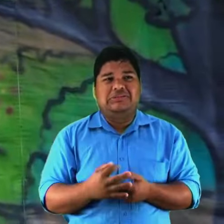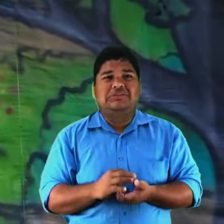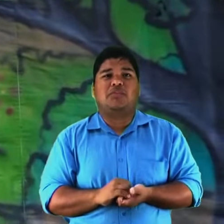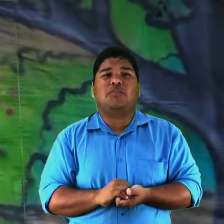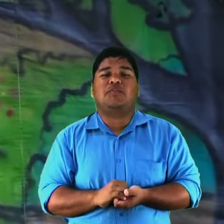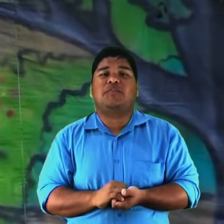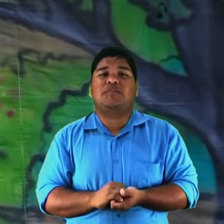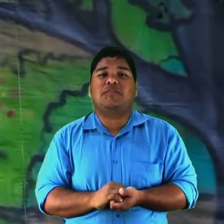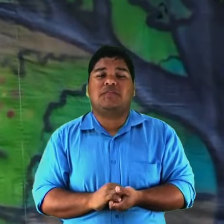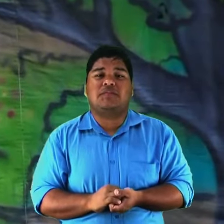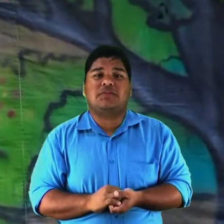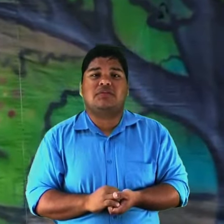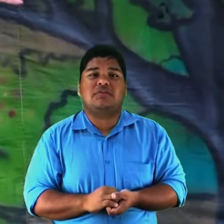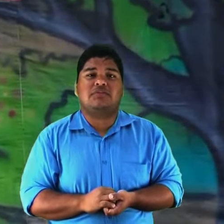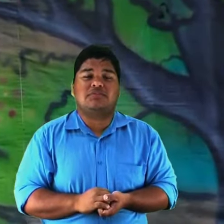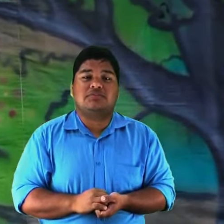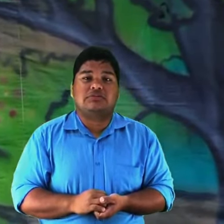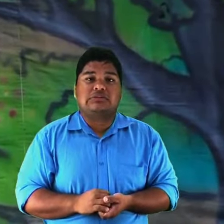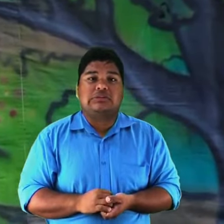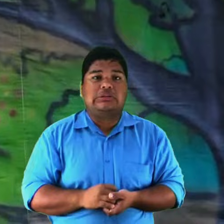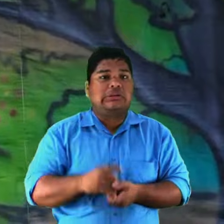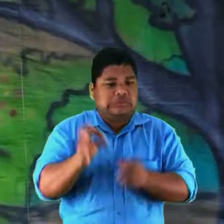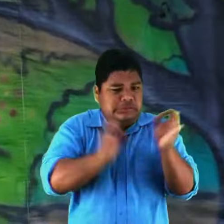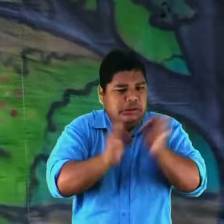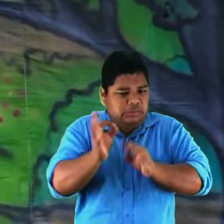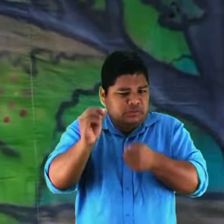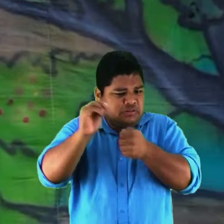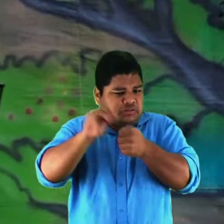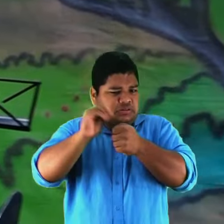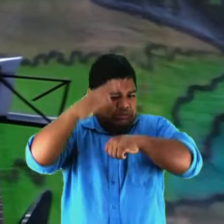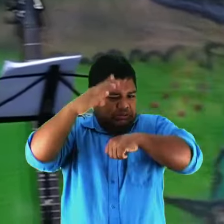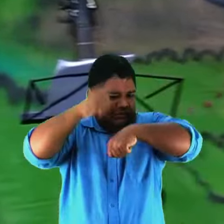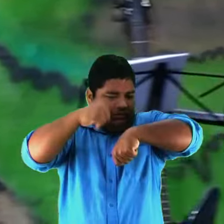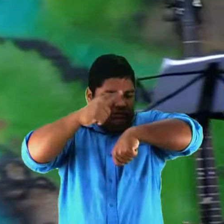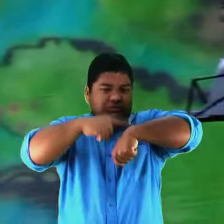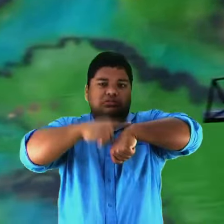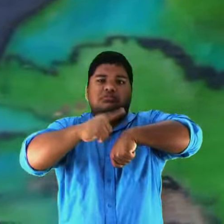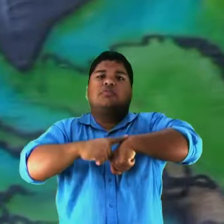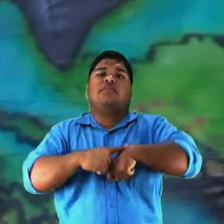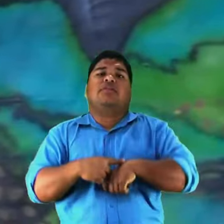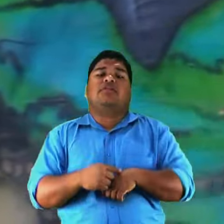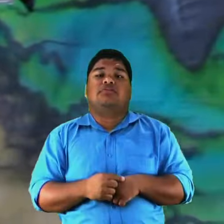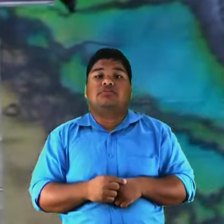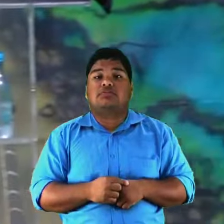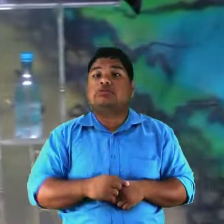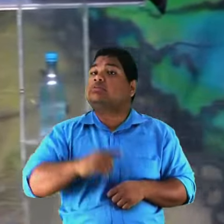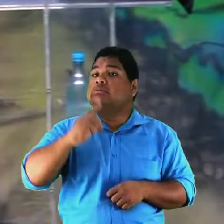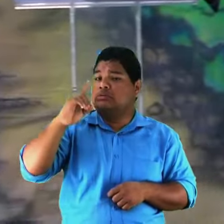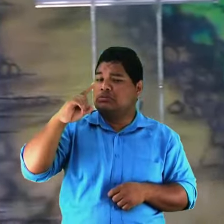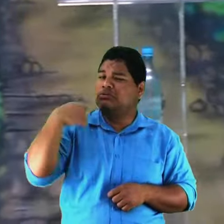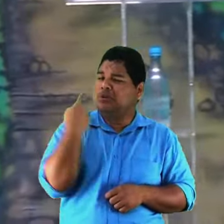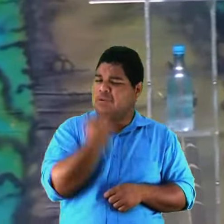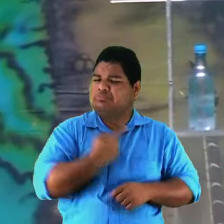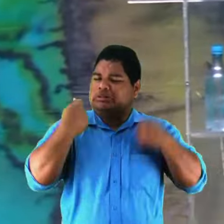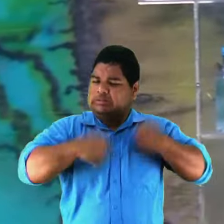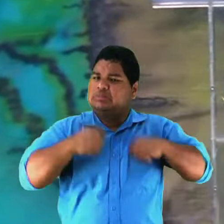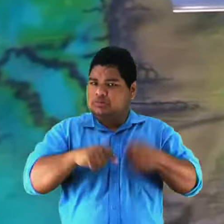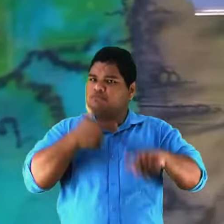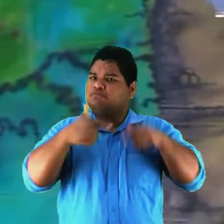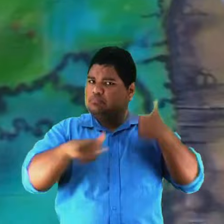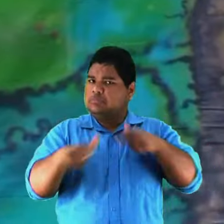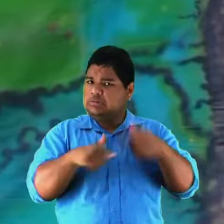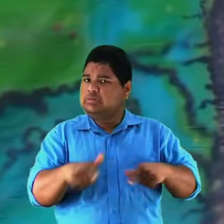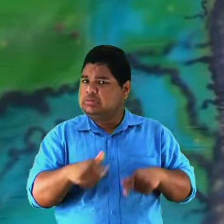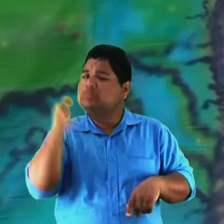tempo. É claro, nós temos que ter tempo para trabalhar. É óbvio que nós temos que